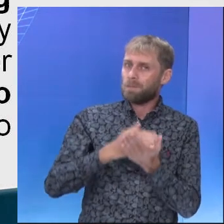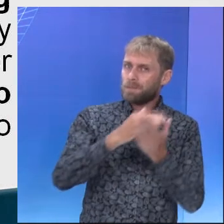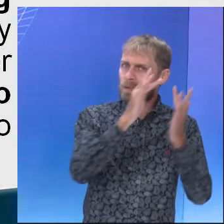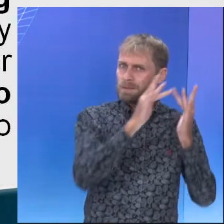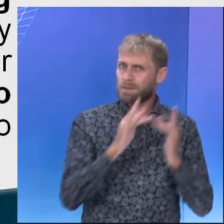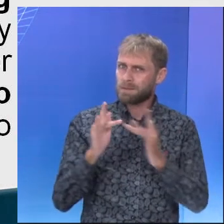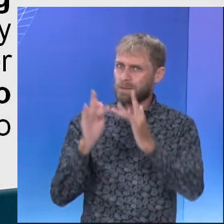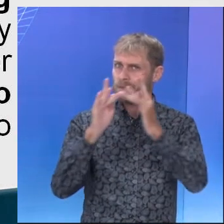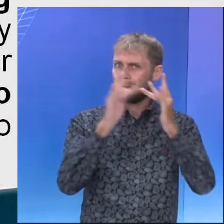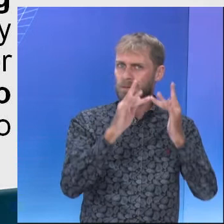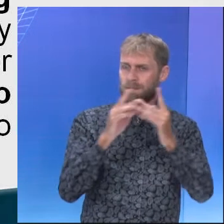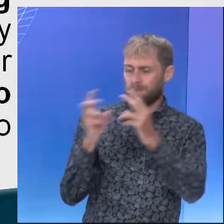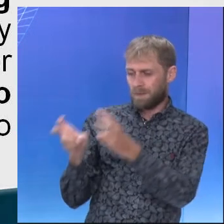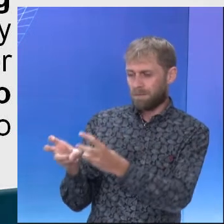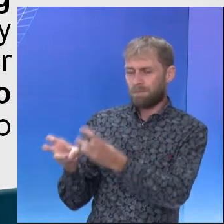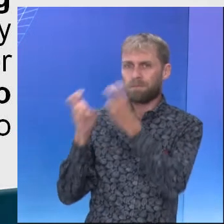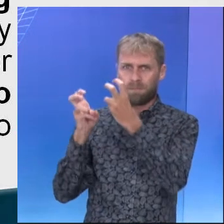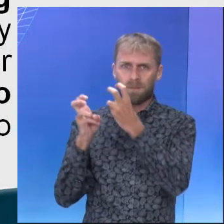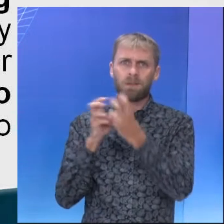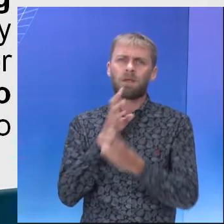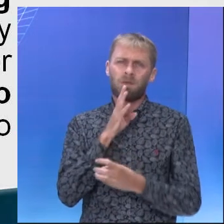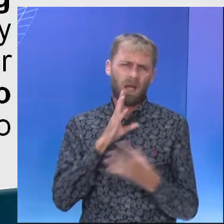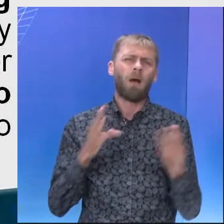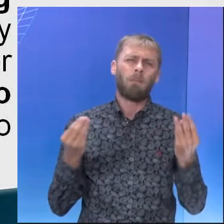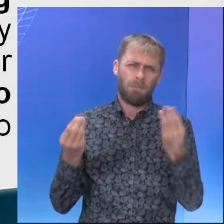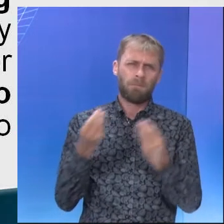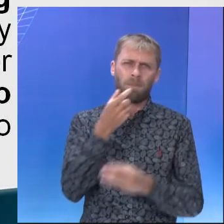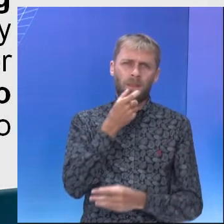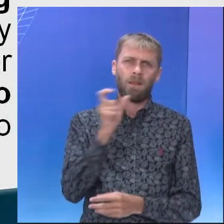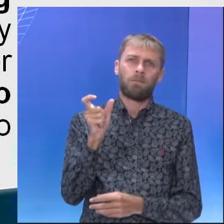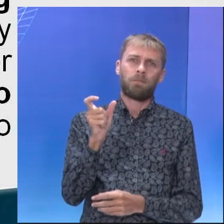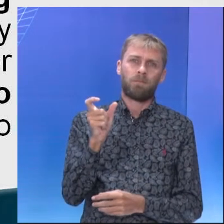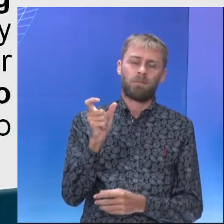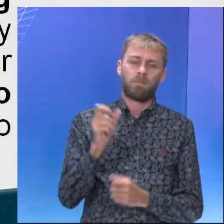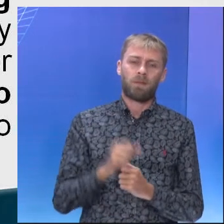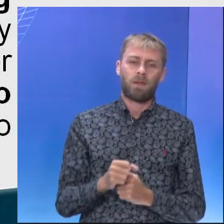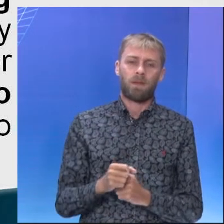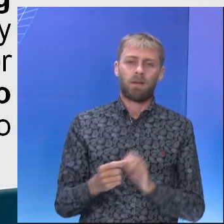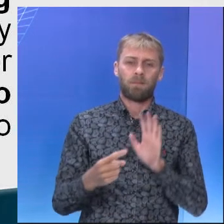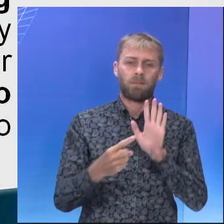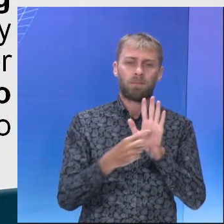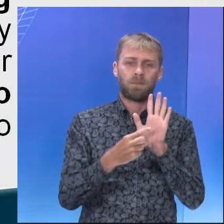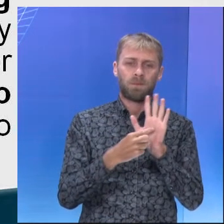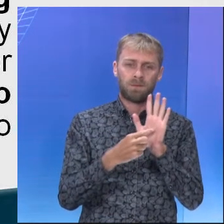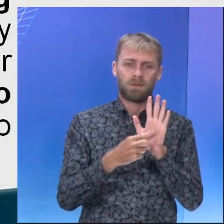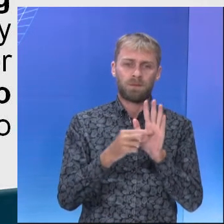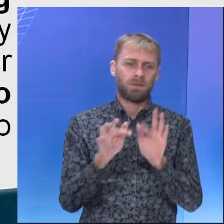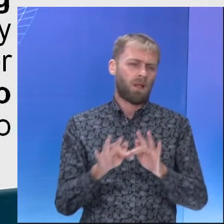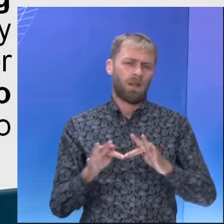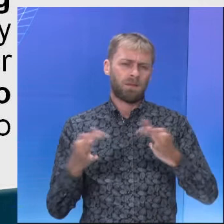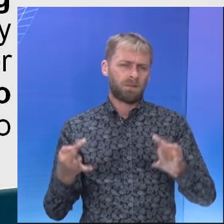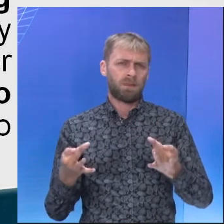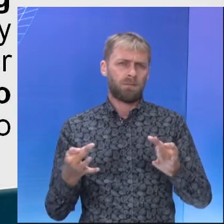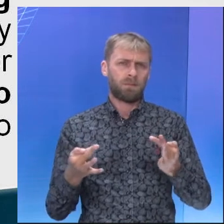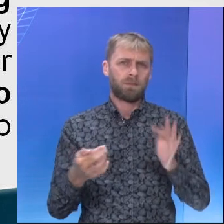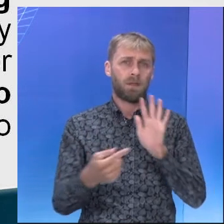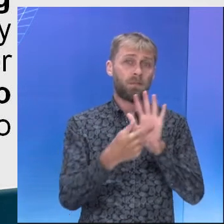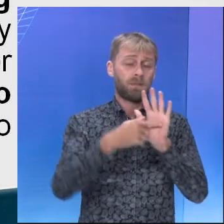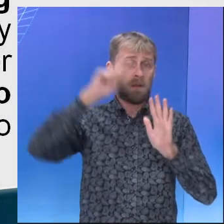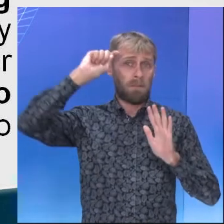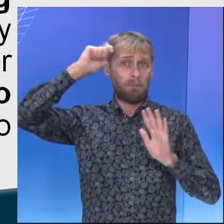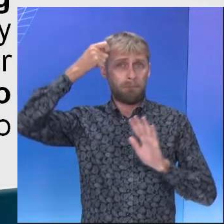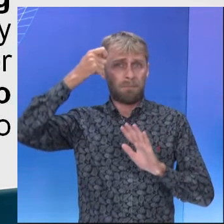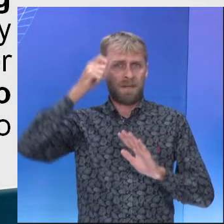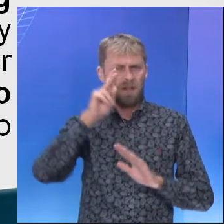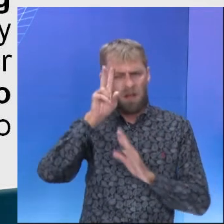essa relação que vocês vão começar a perceber que conhecem muito o vocabulário. Eles estão em negritos porque são vocabulários simples, eu destaquei aqui para